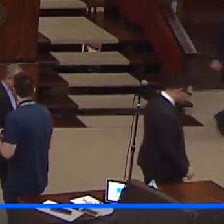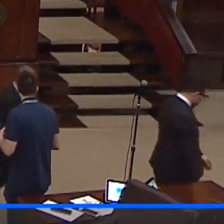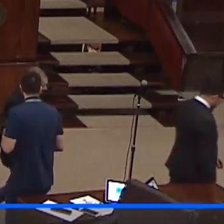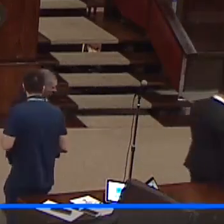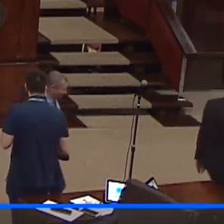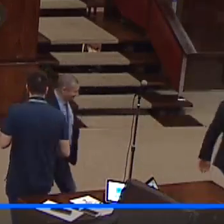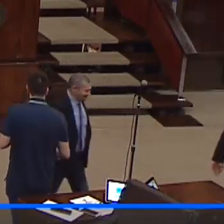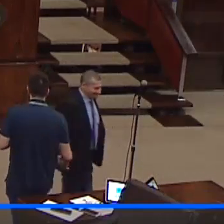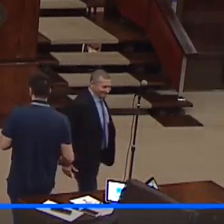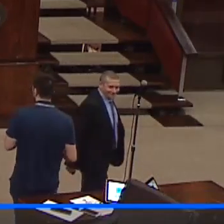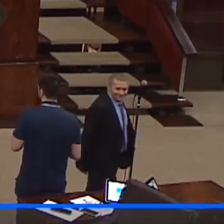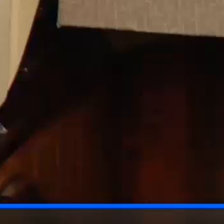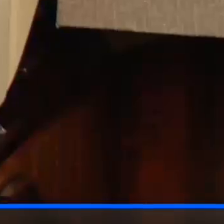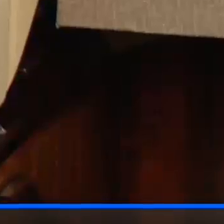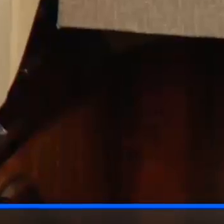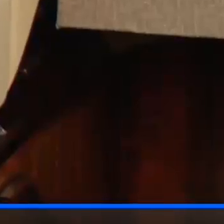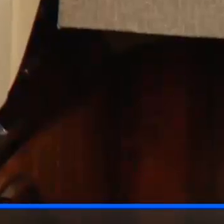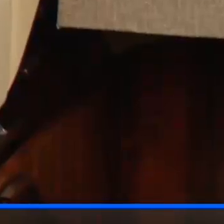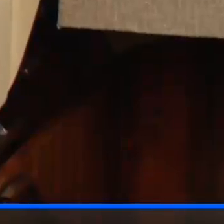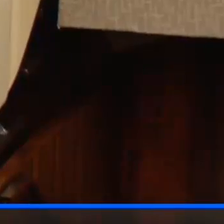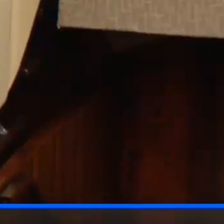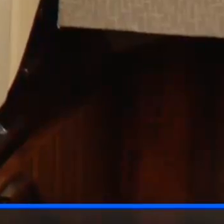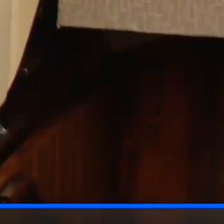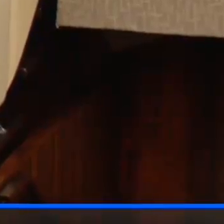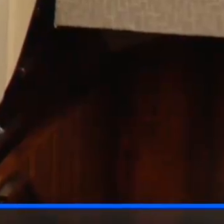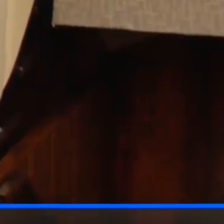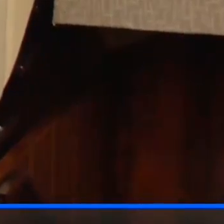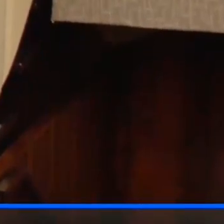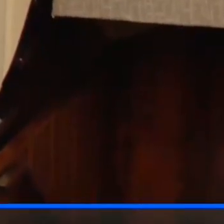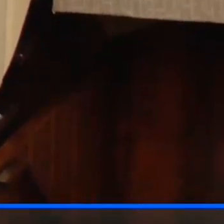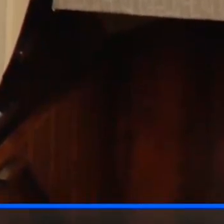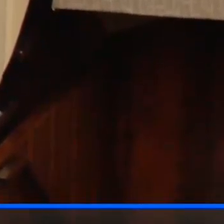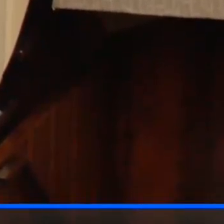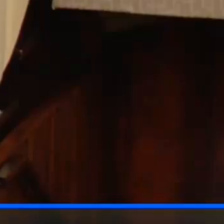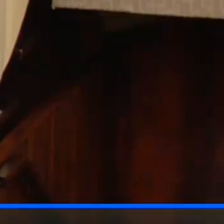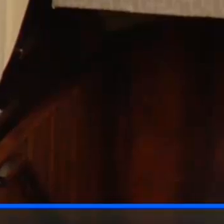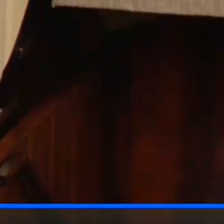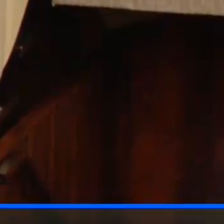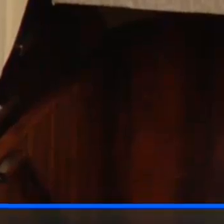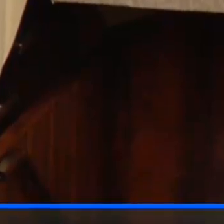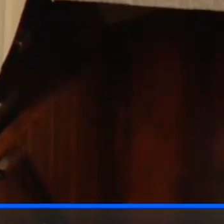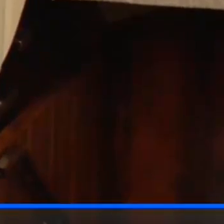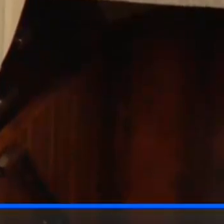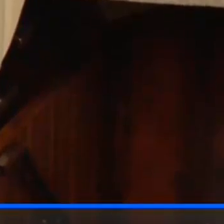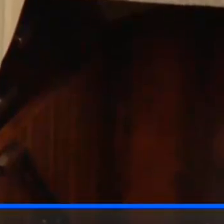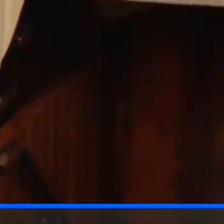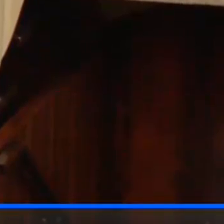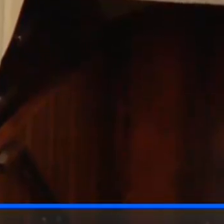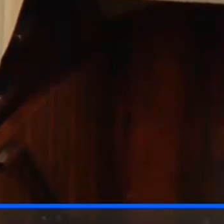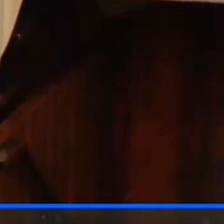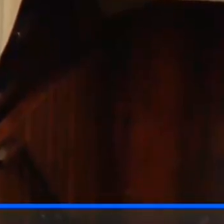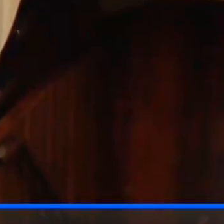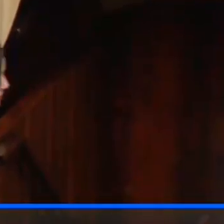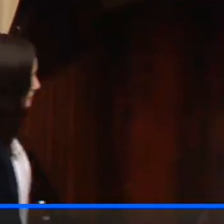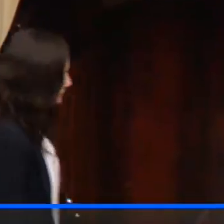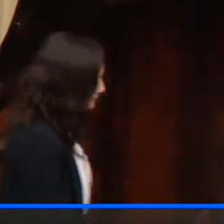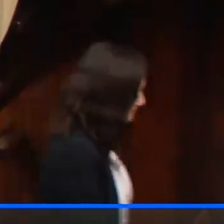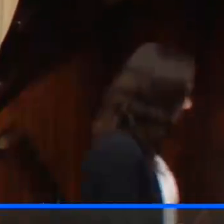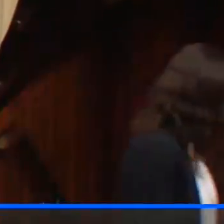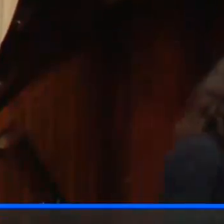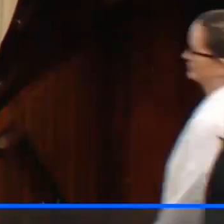nessa homenagem do parlamento gaúcho aos 55 anos da associação dos municípios da zona